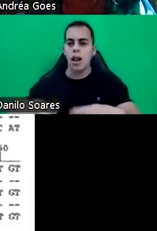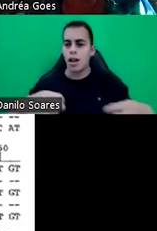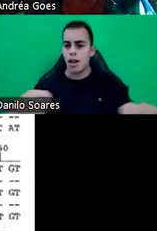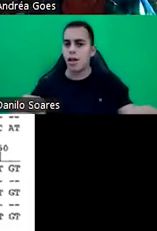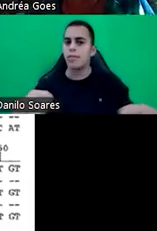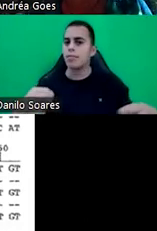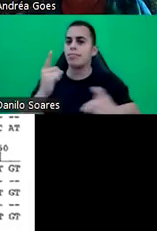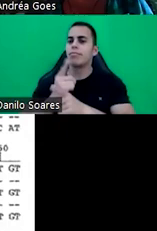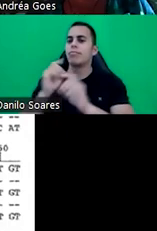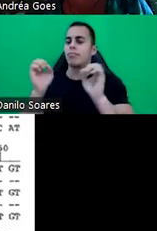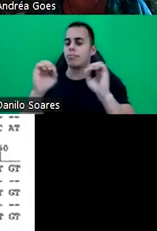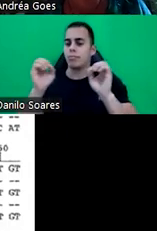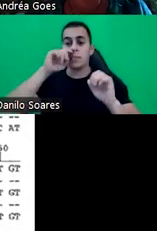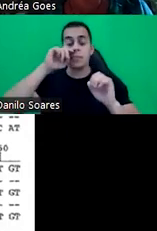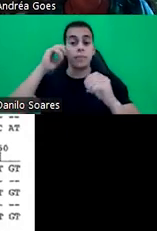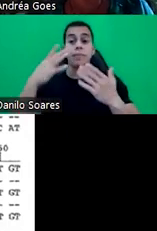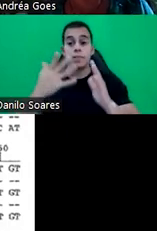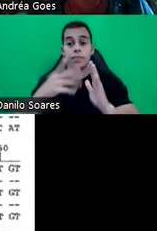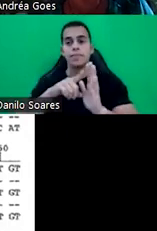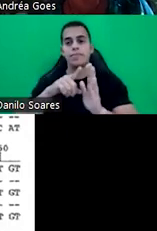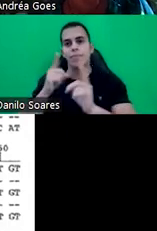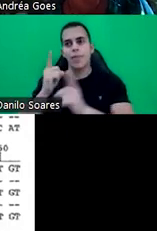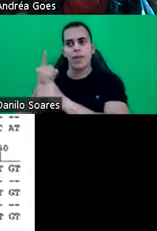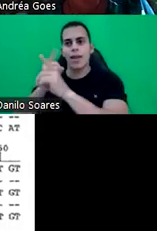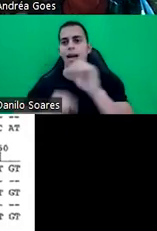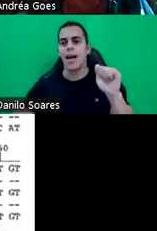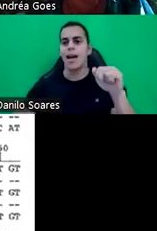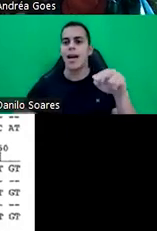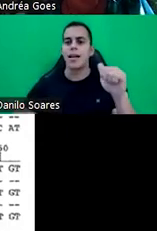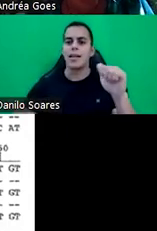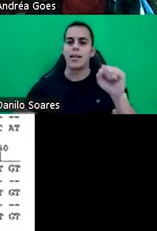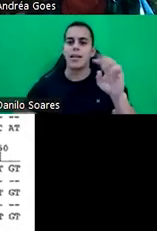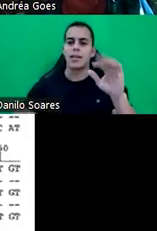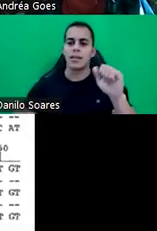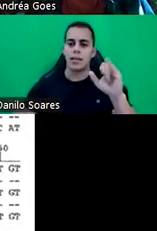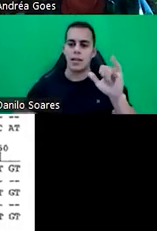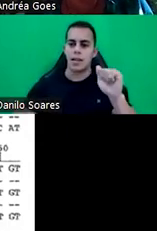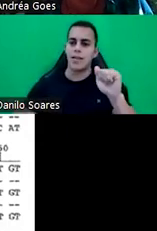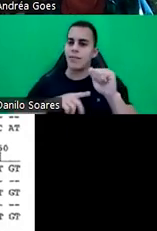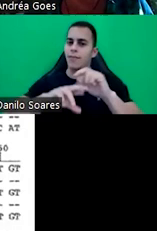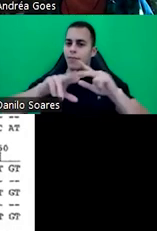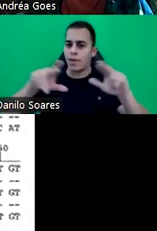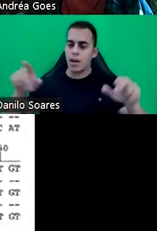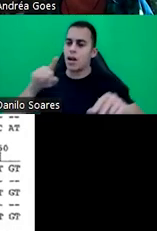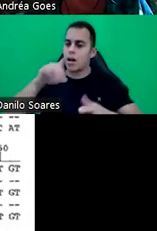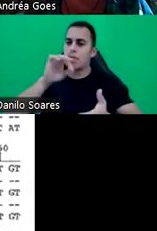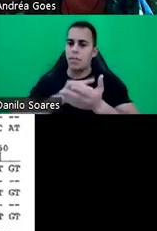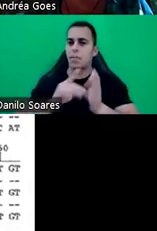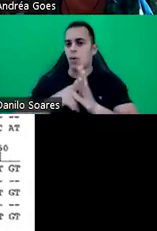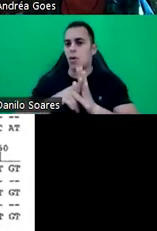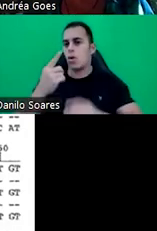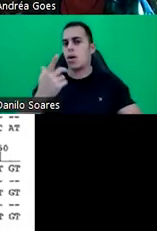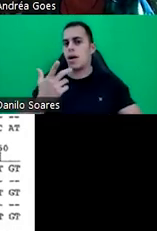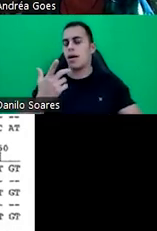família. E aí várias Anastácias apareceram, se dizendo a Anastácia, a herdeira da família